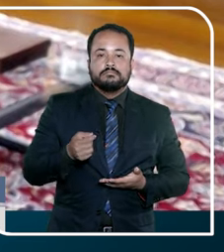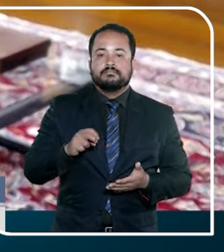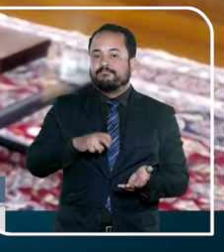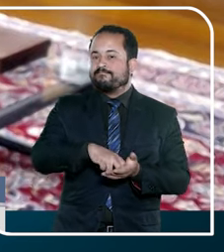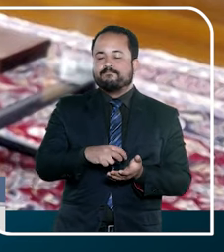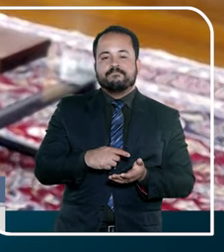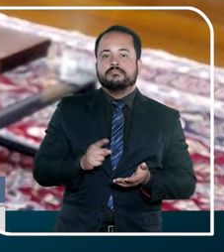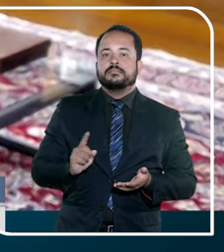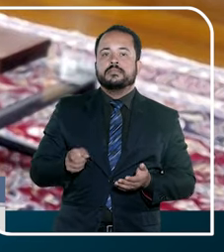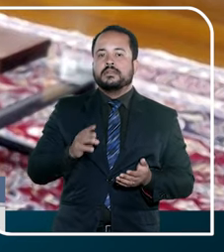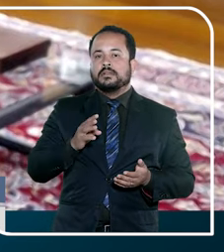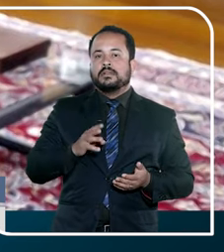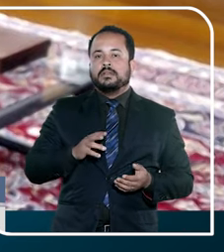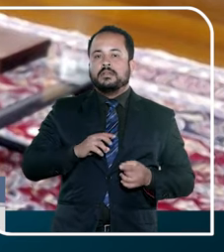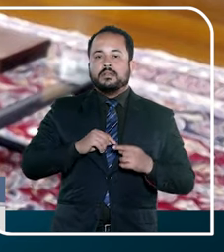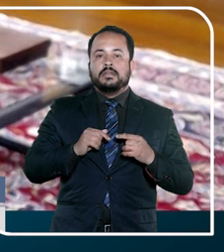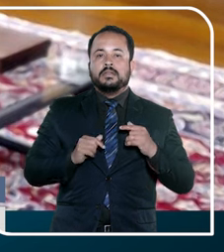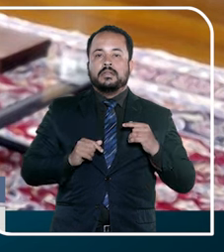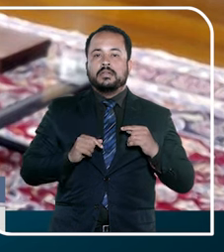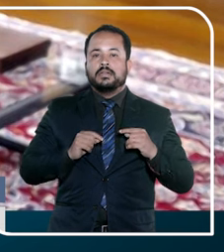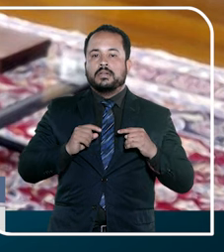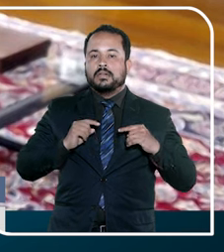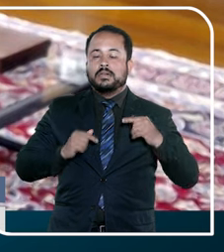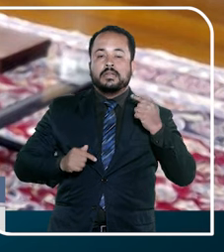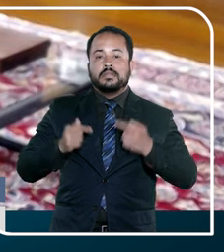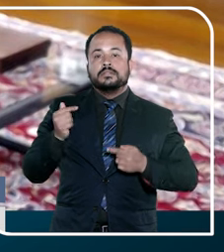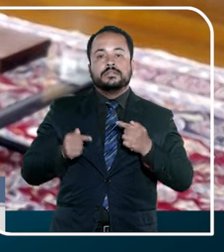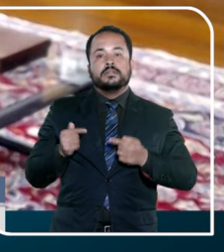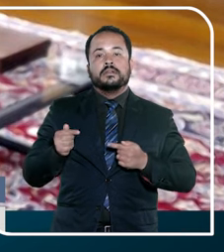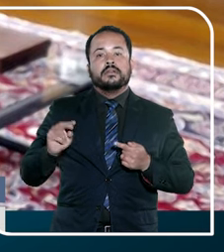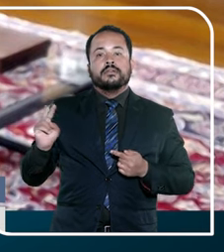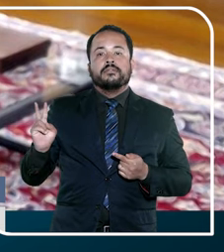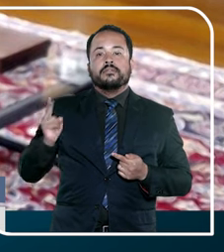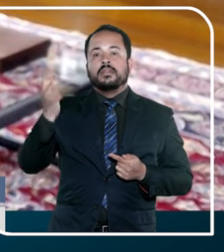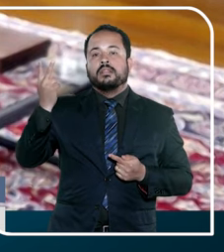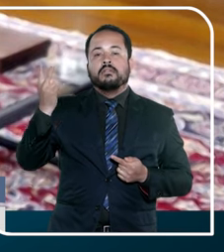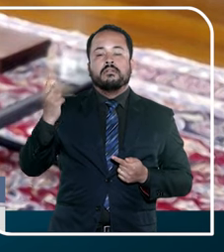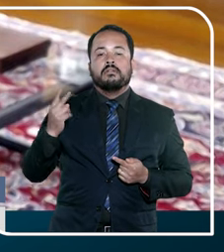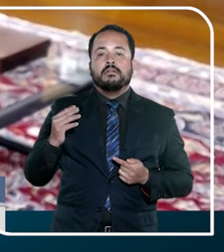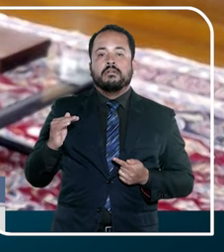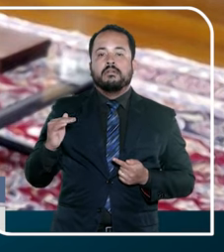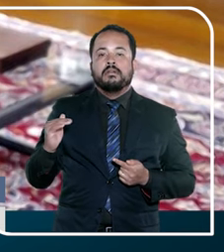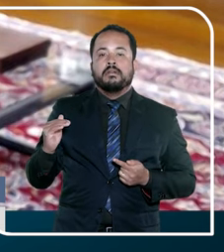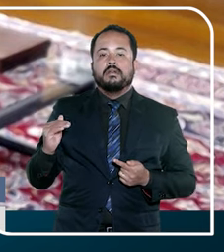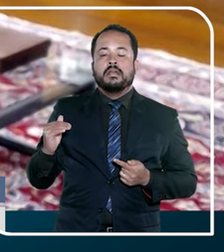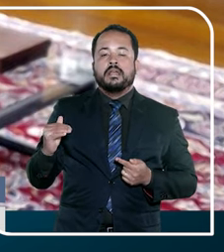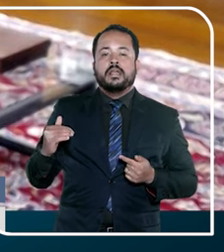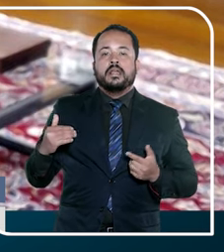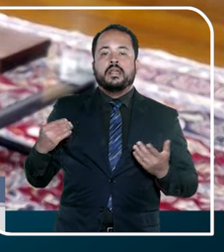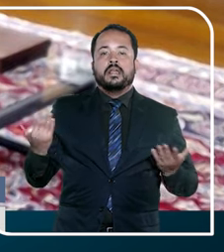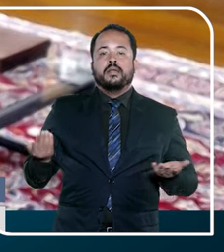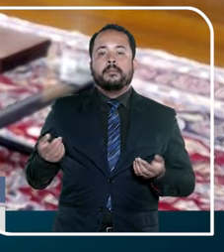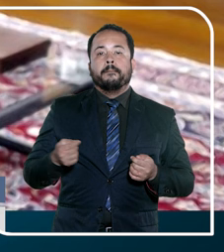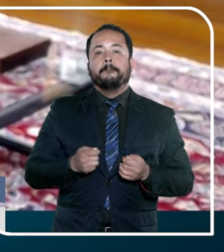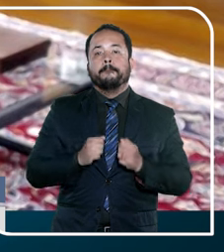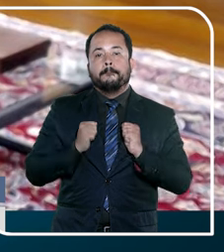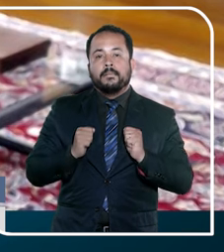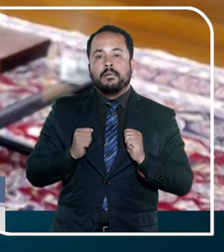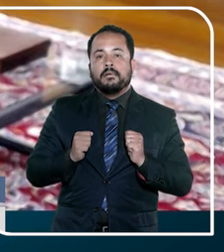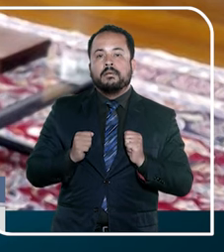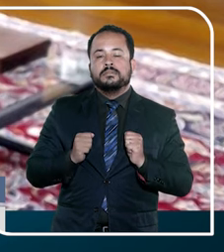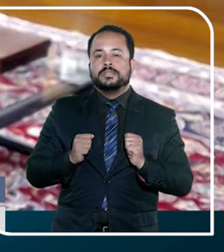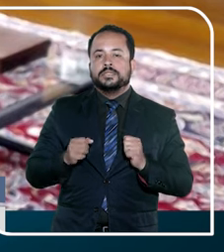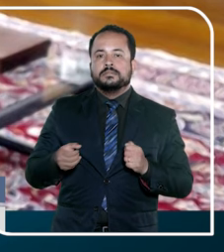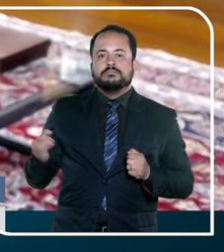valor é muito alto né O valor é muito alto É difícil imaginar que o valor dessa magnitude possa ser considerado como insignificante